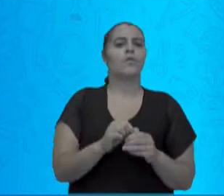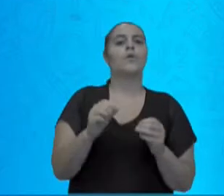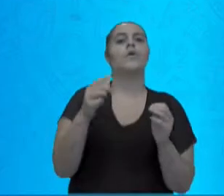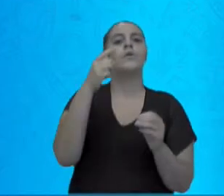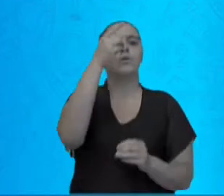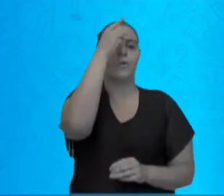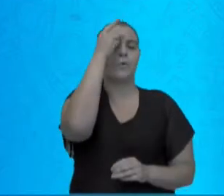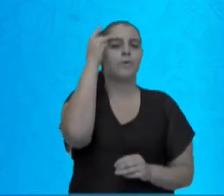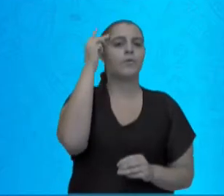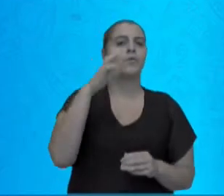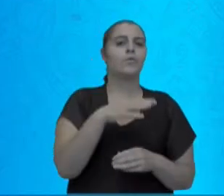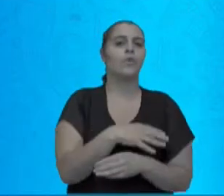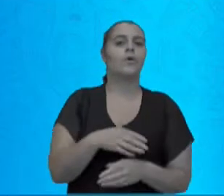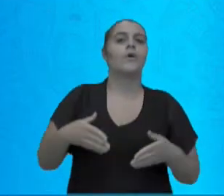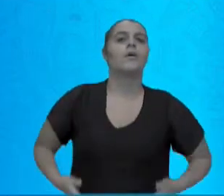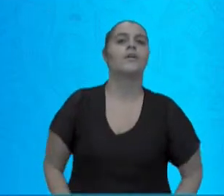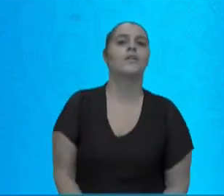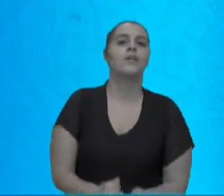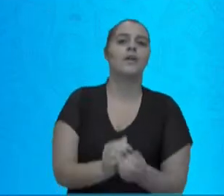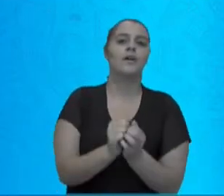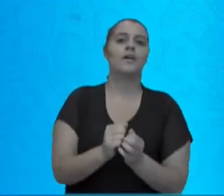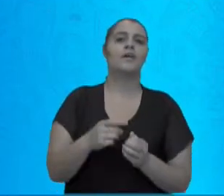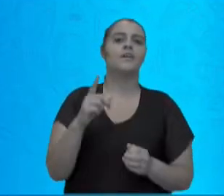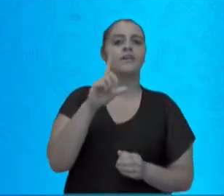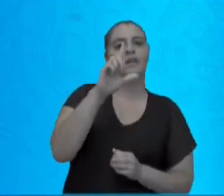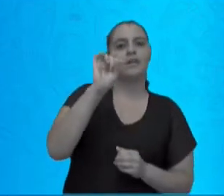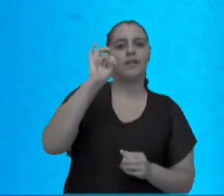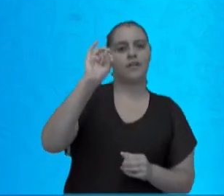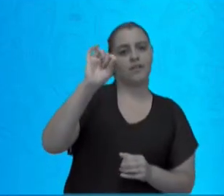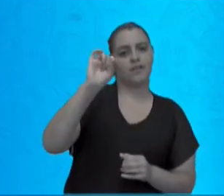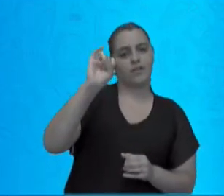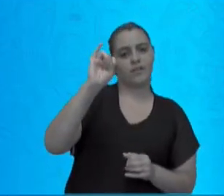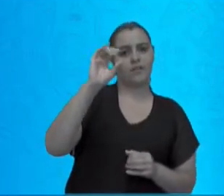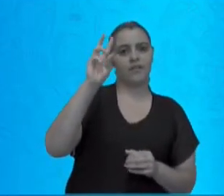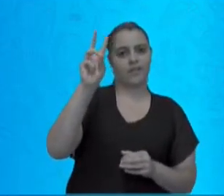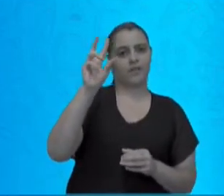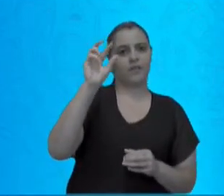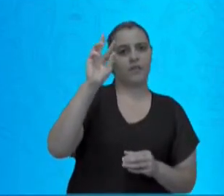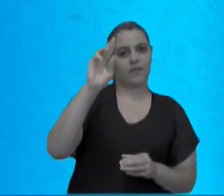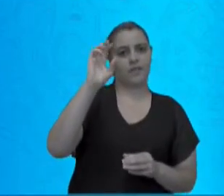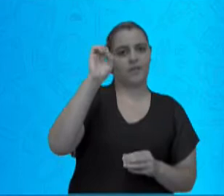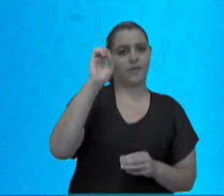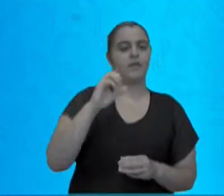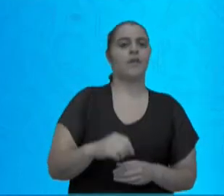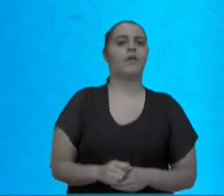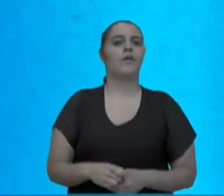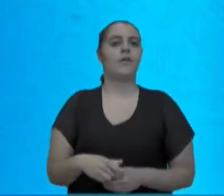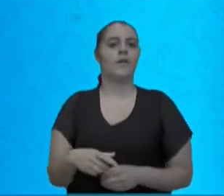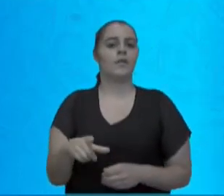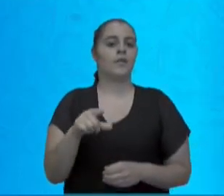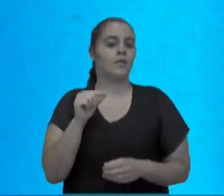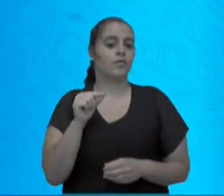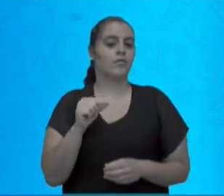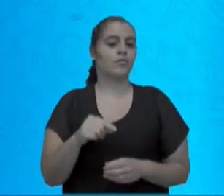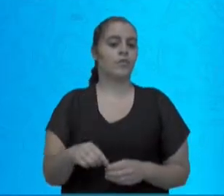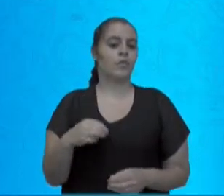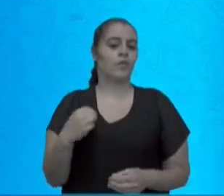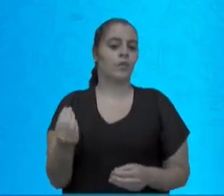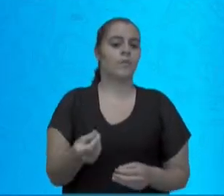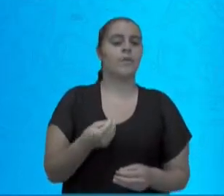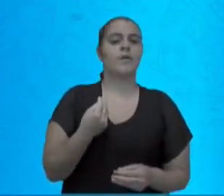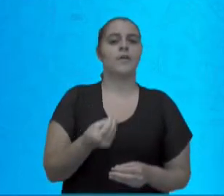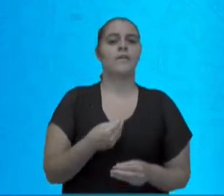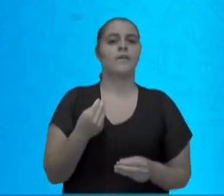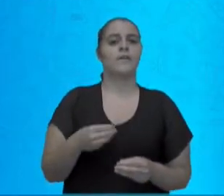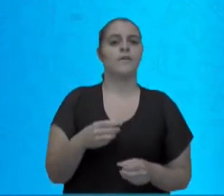livre, mas abdica da sua liberdade para viver em